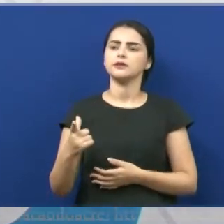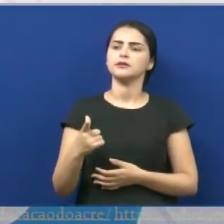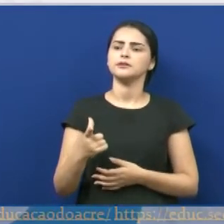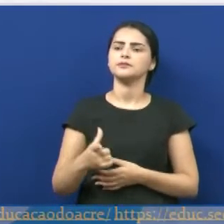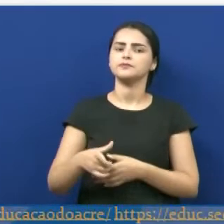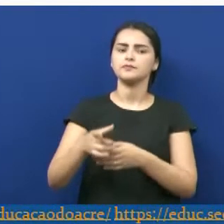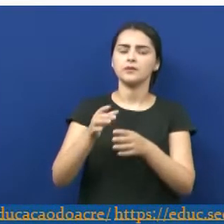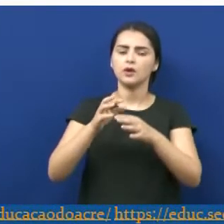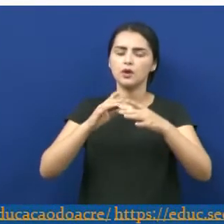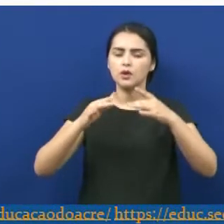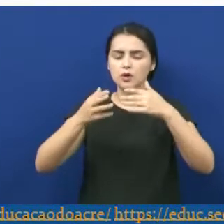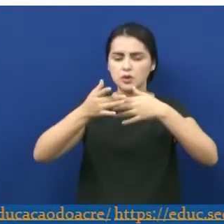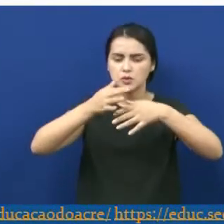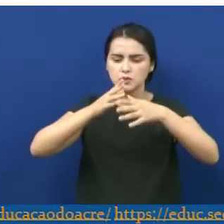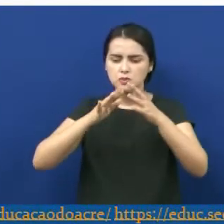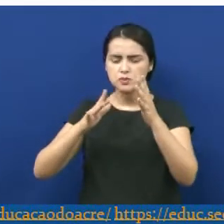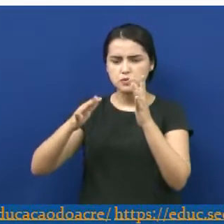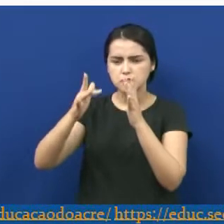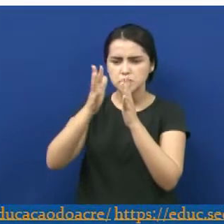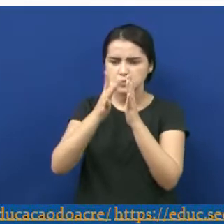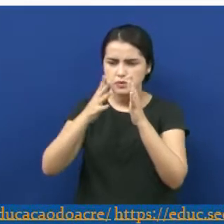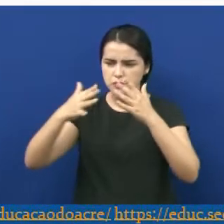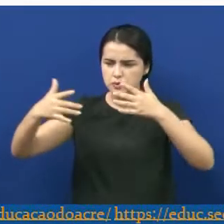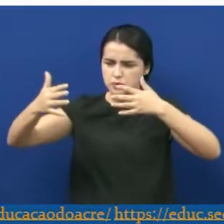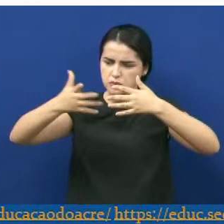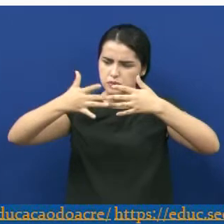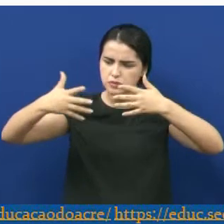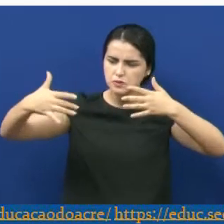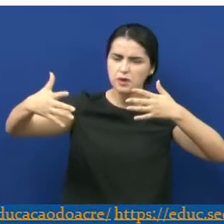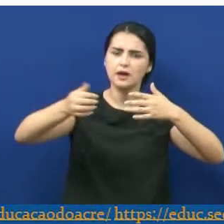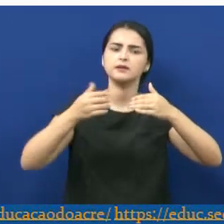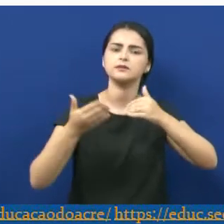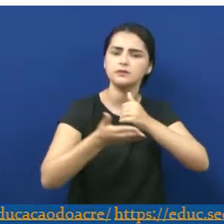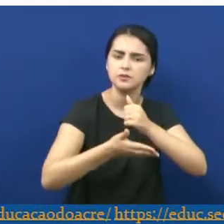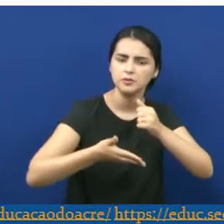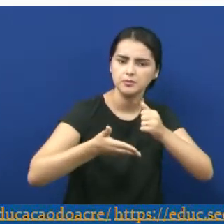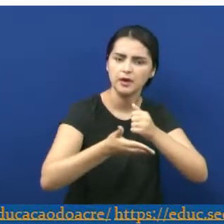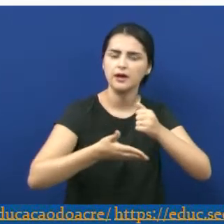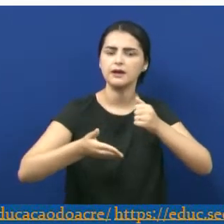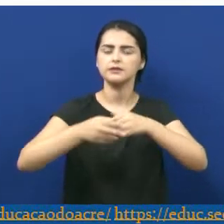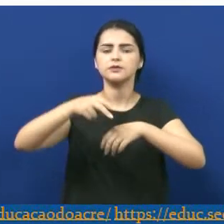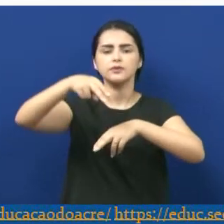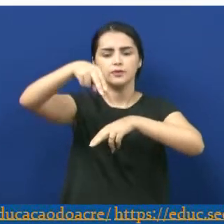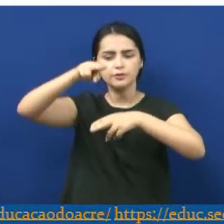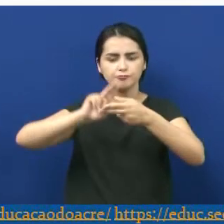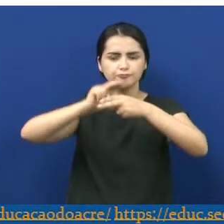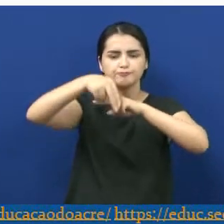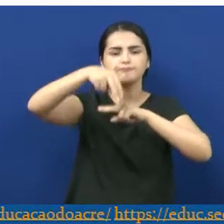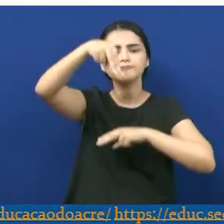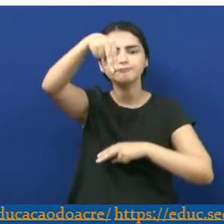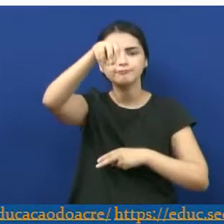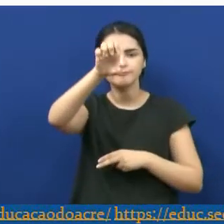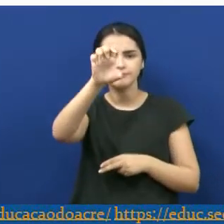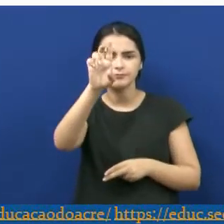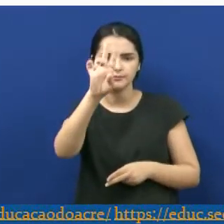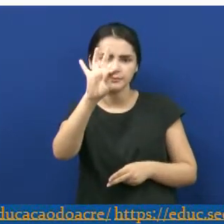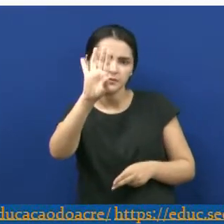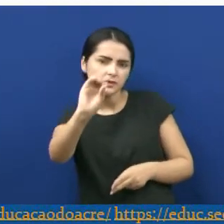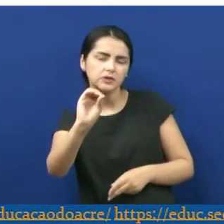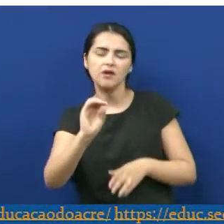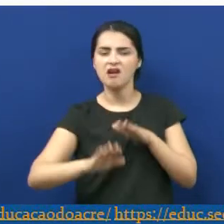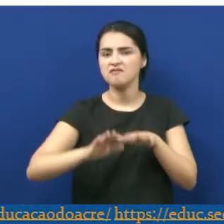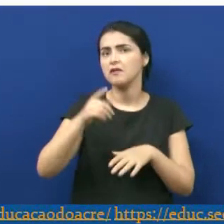ácido, soluções de caráter básico, soluções de caráter neutro, e que muitas vezes nem passa pela sua cabeça que essas